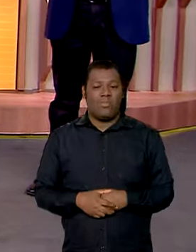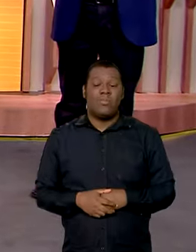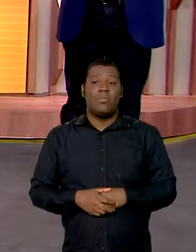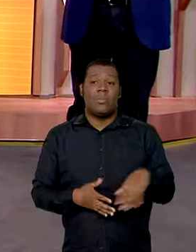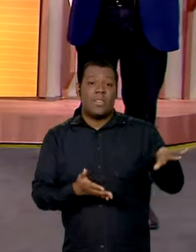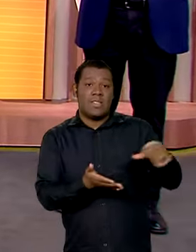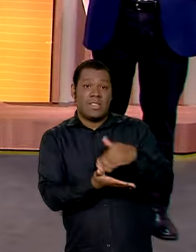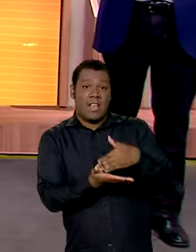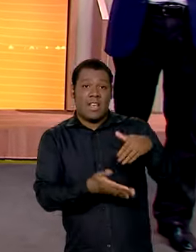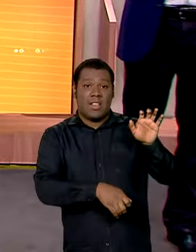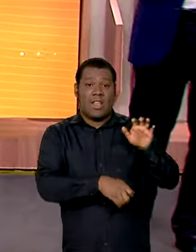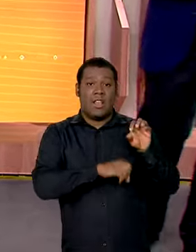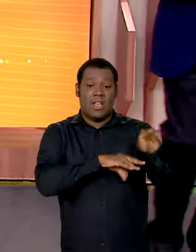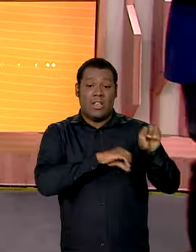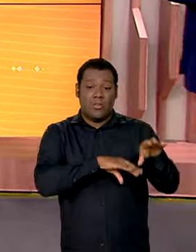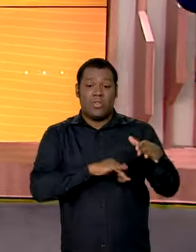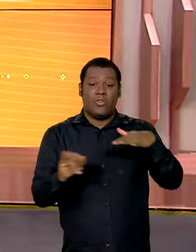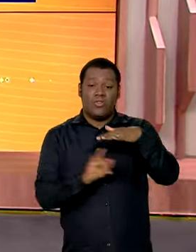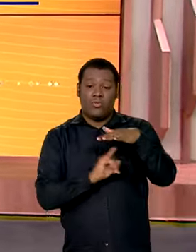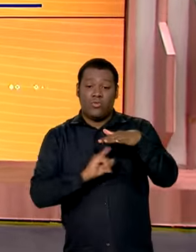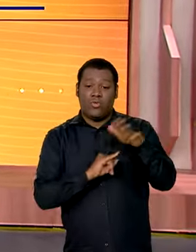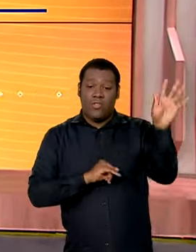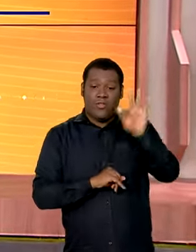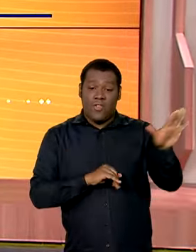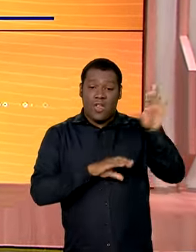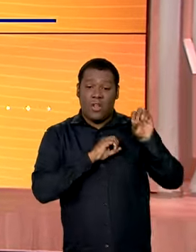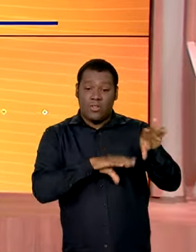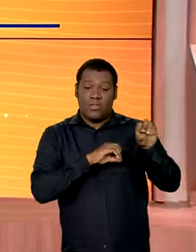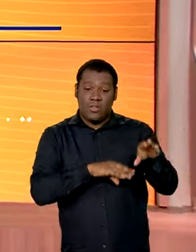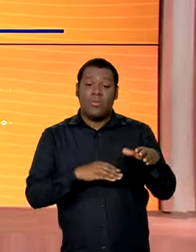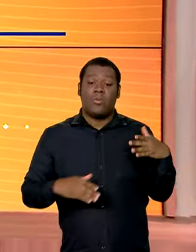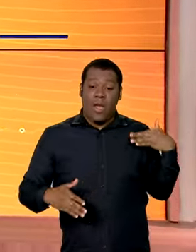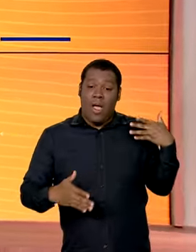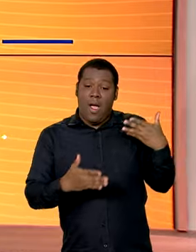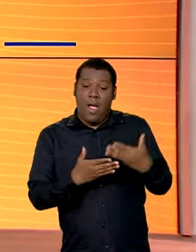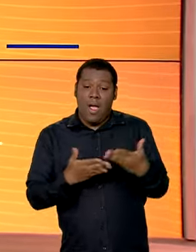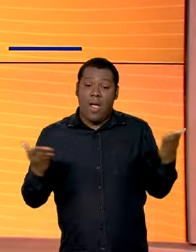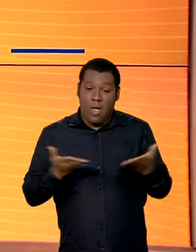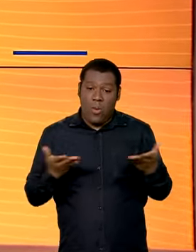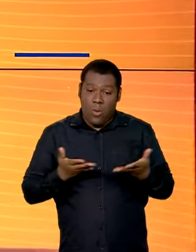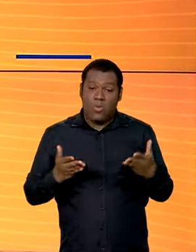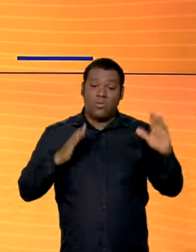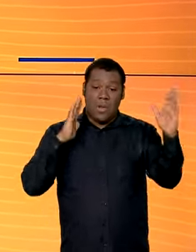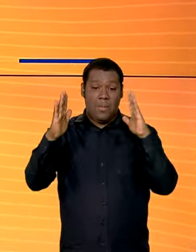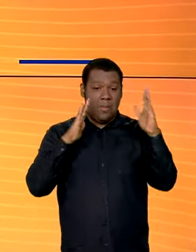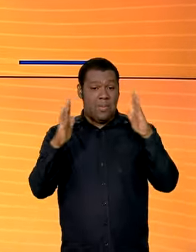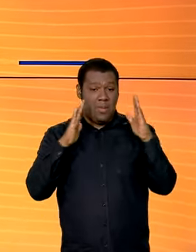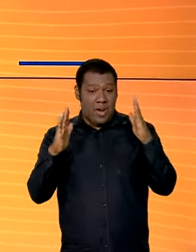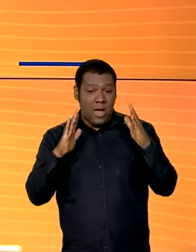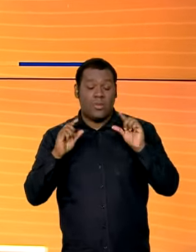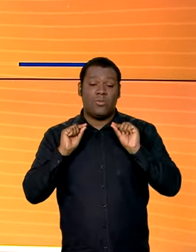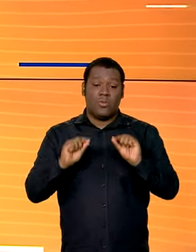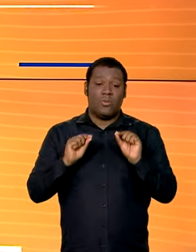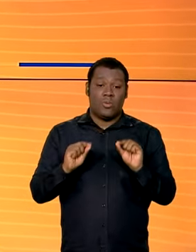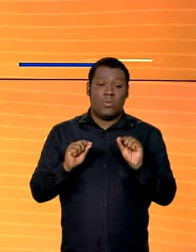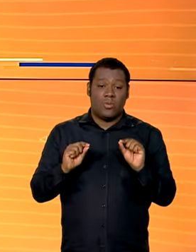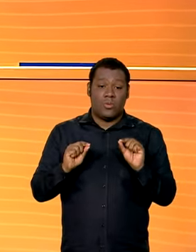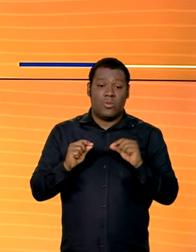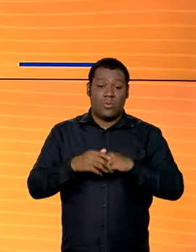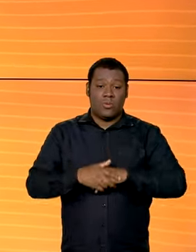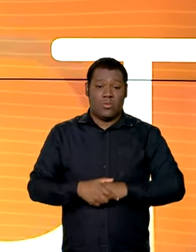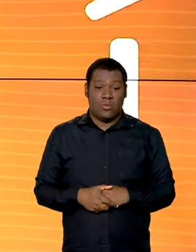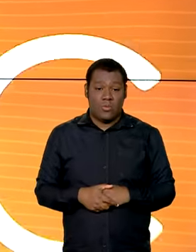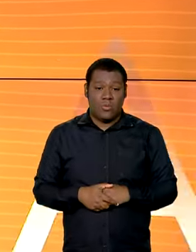de educação e os institutos federais têm até hoje para aderir ou alterar a participação no